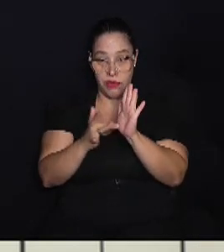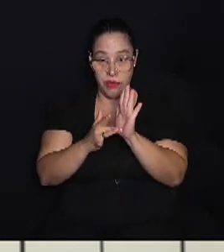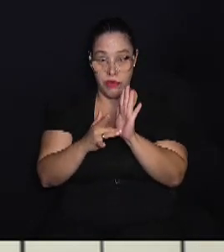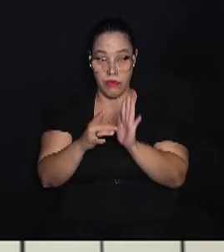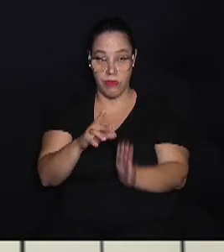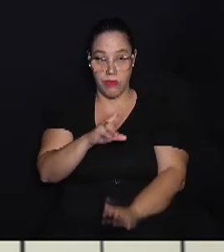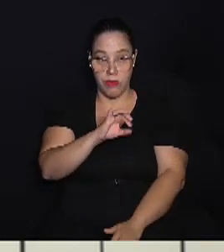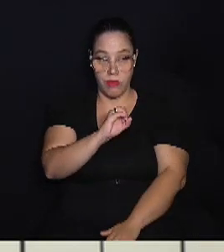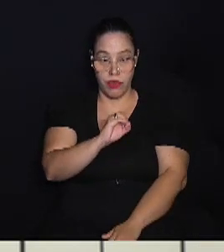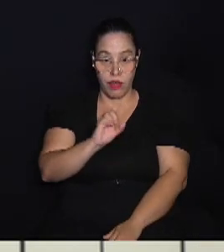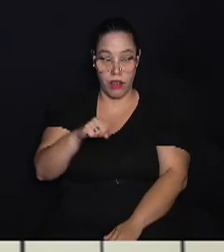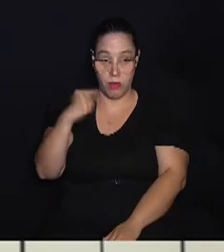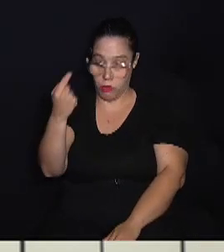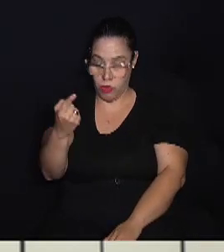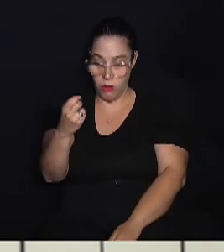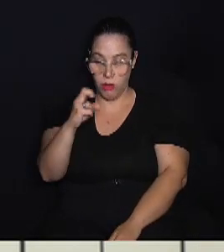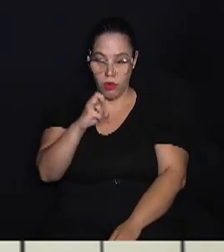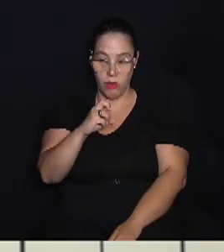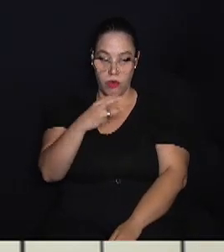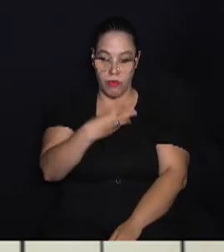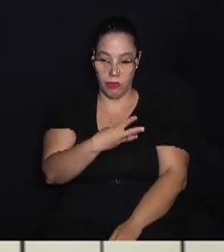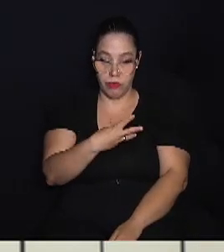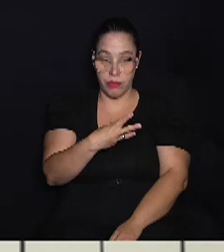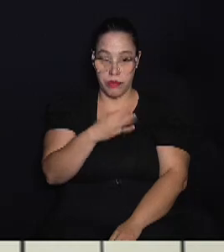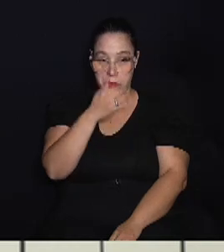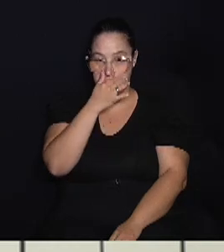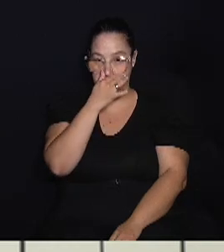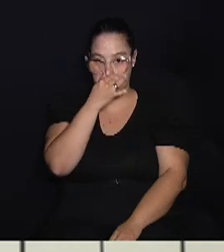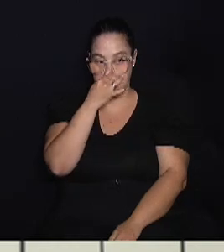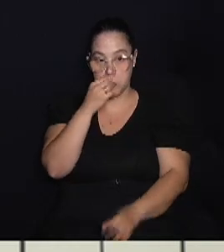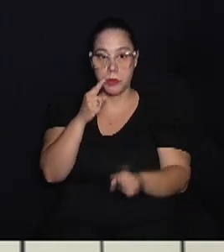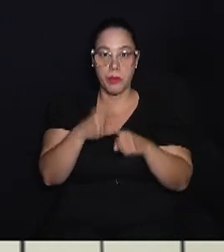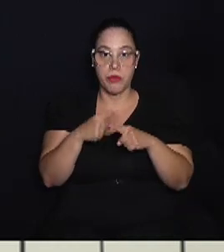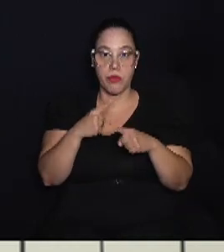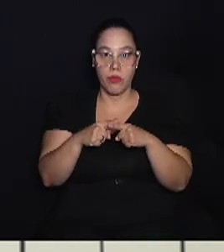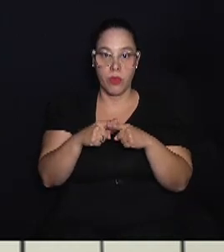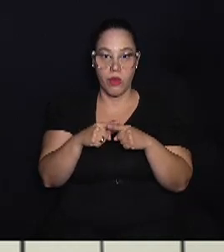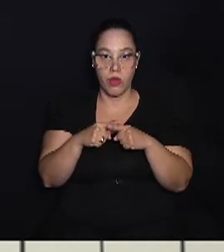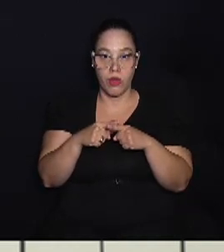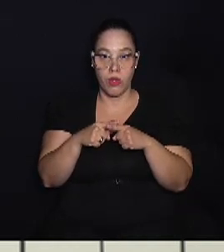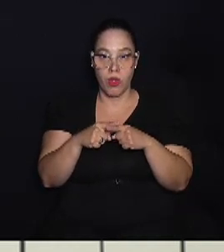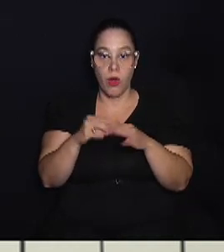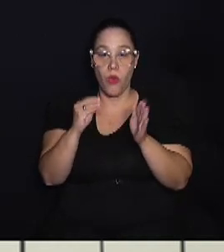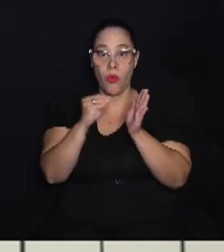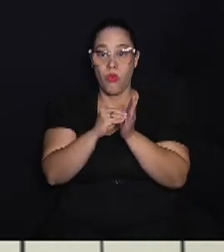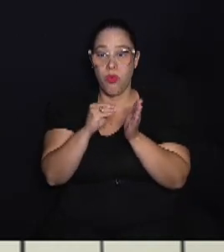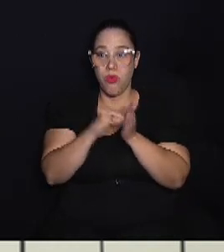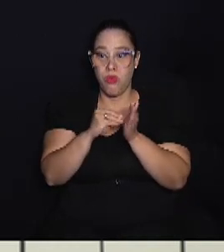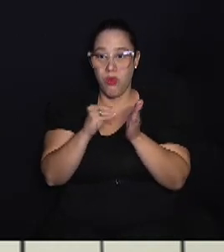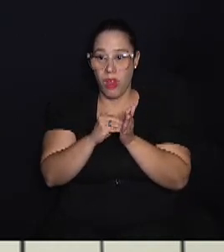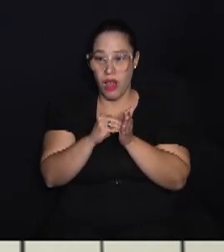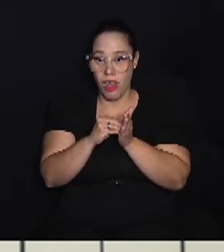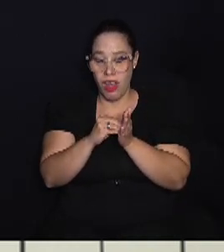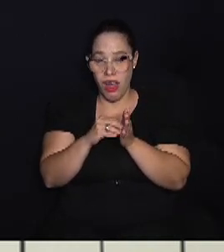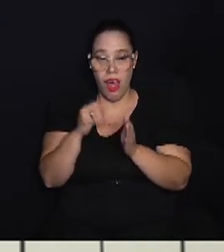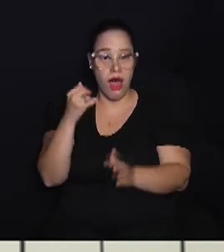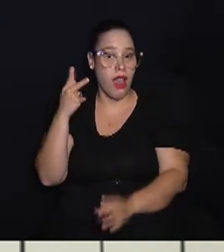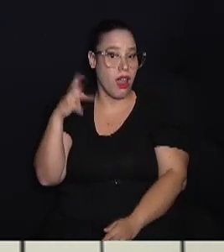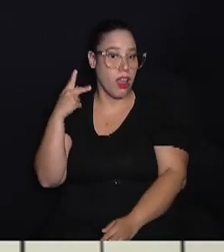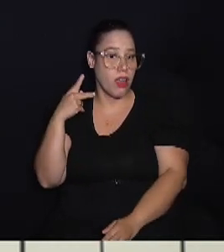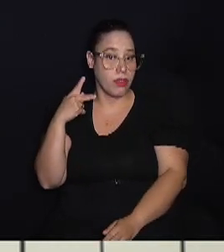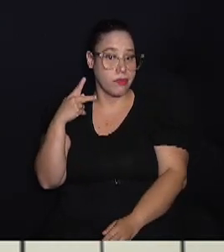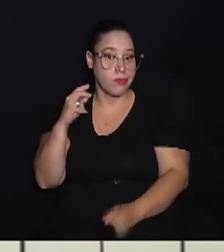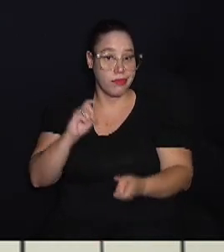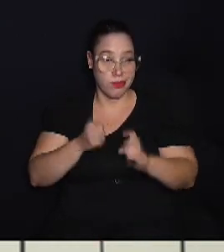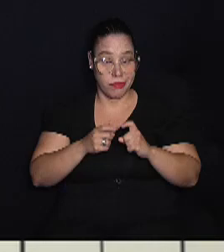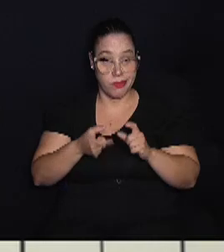da próxima segunda-feira, dia 23 de setembro. Isso porque, em virtude da falta de quórum, a reunião da